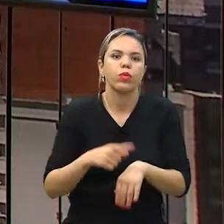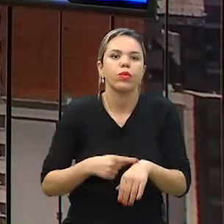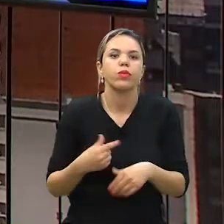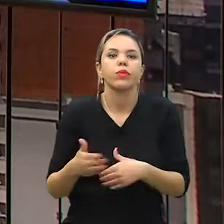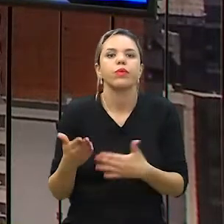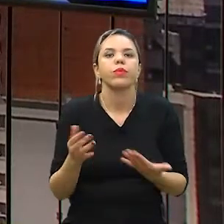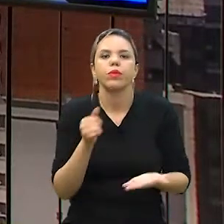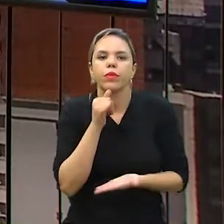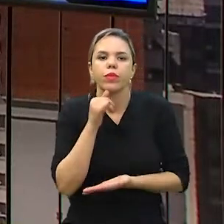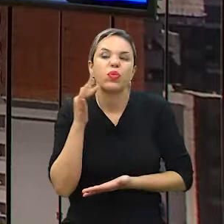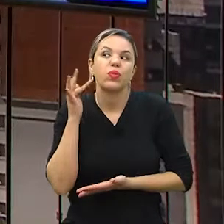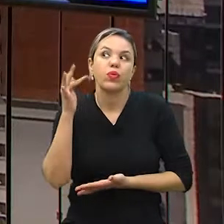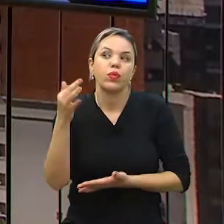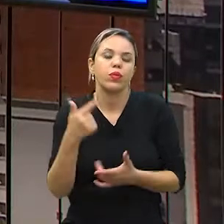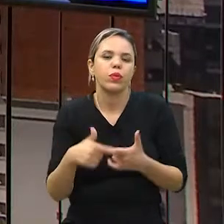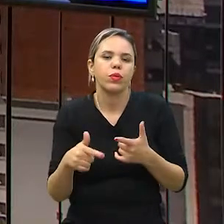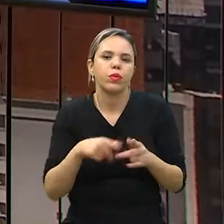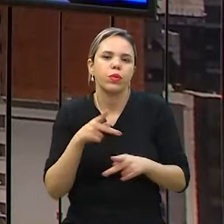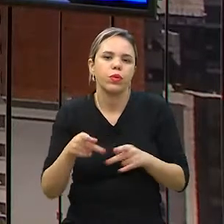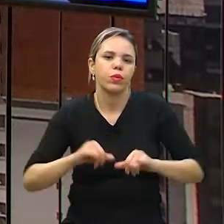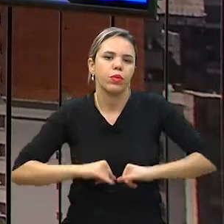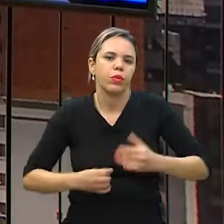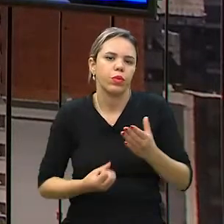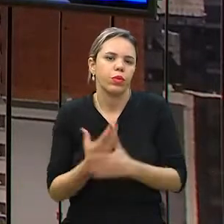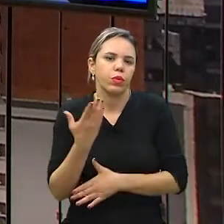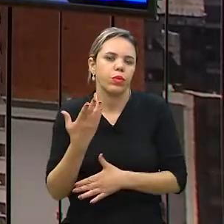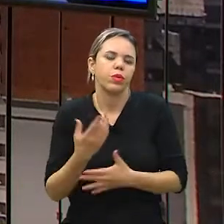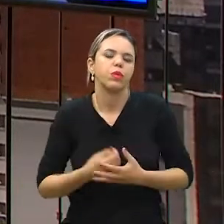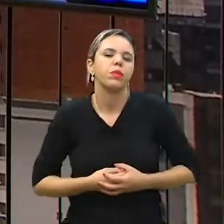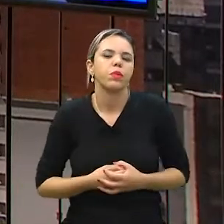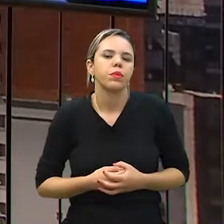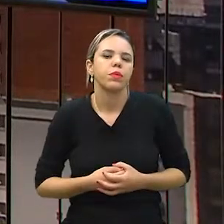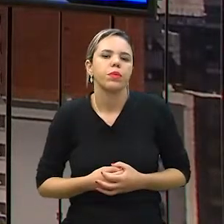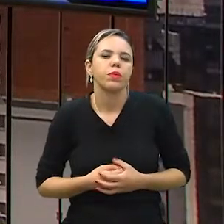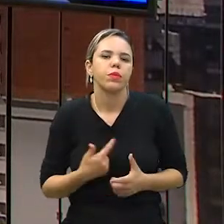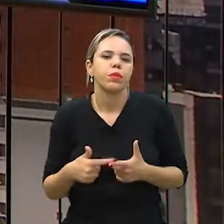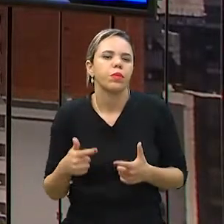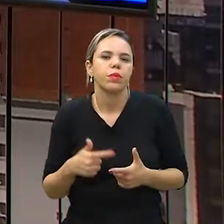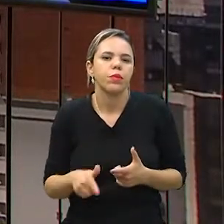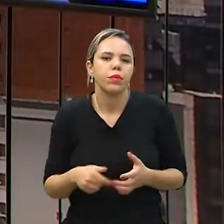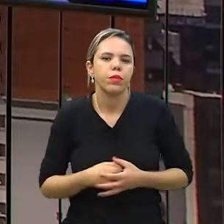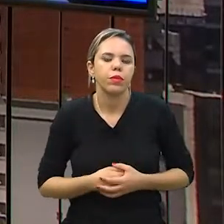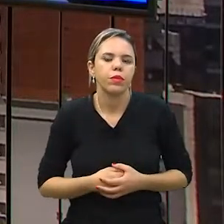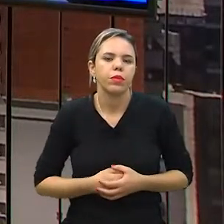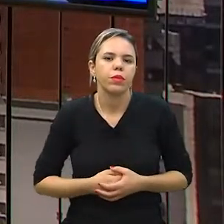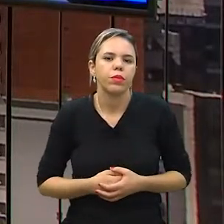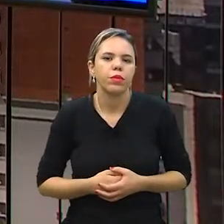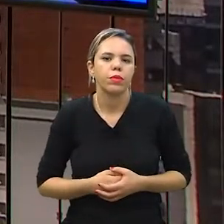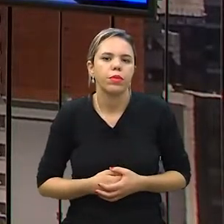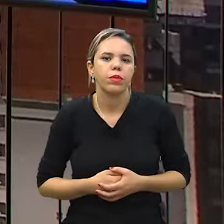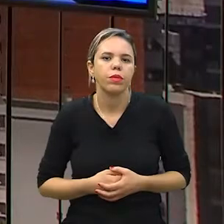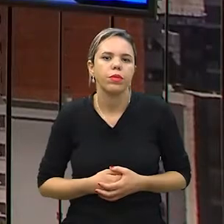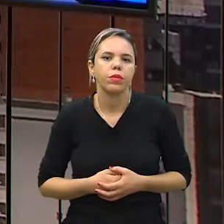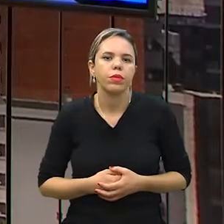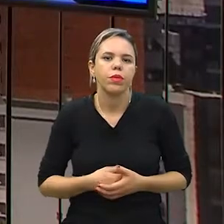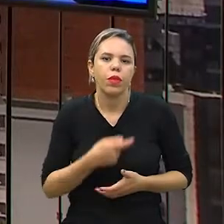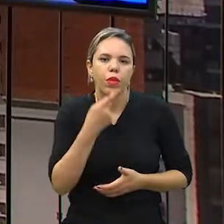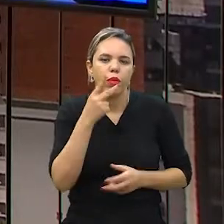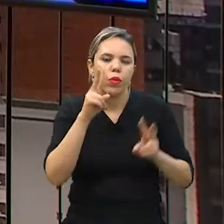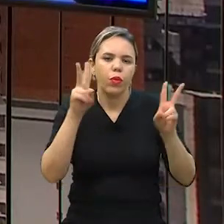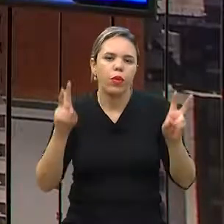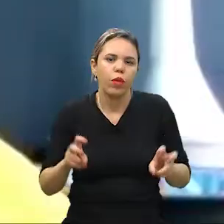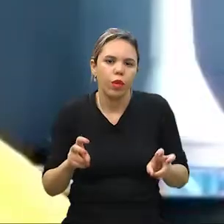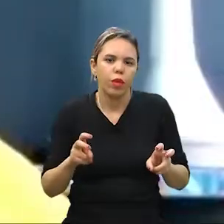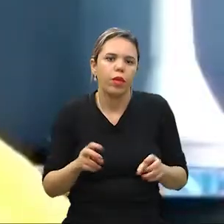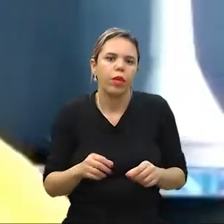prazo, por exemplo, futuras gerações podem vir a sofrer com esses problemas? Eu mencionaria, sobretudo